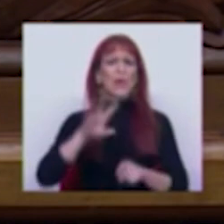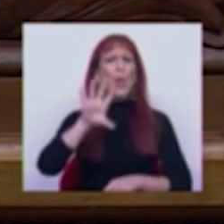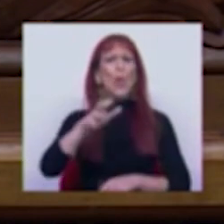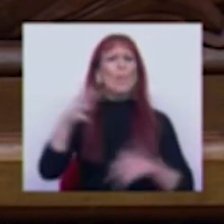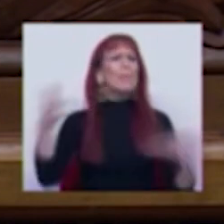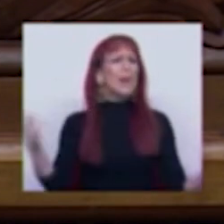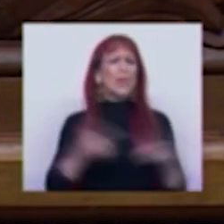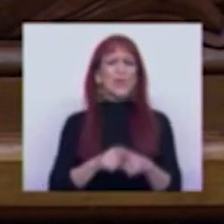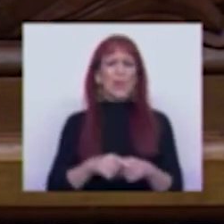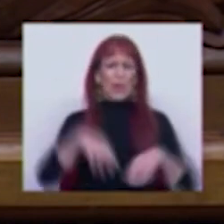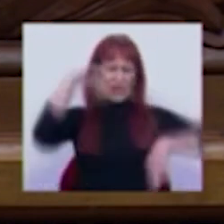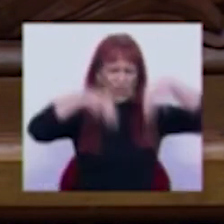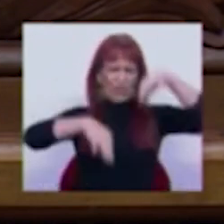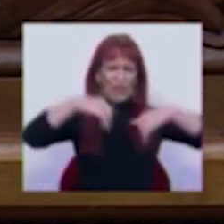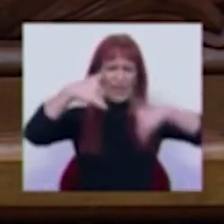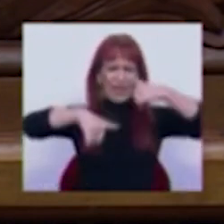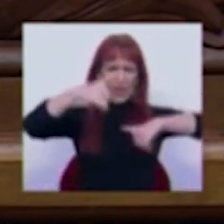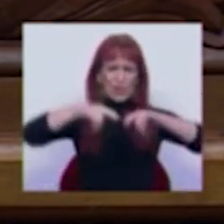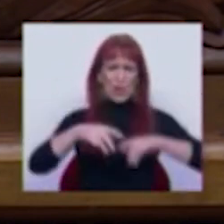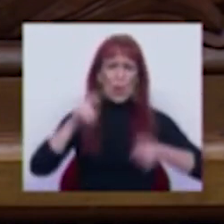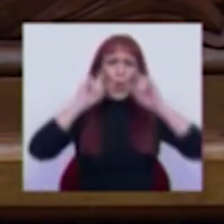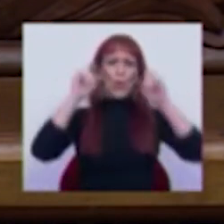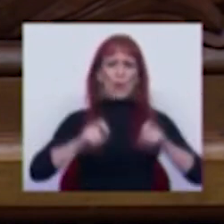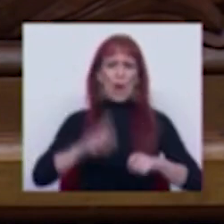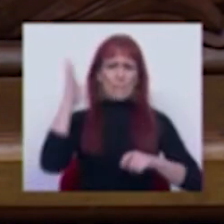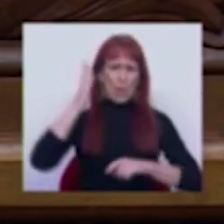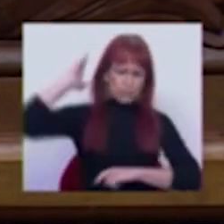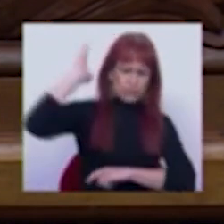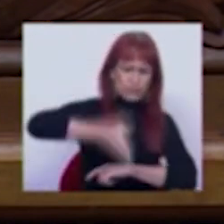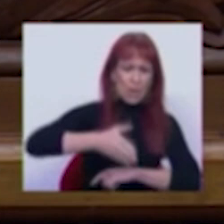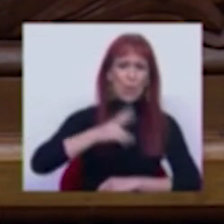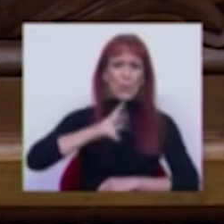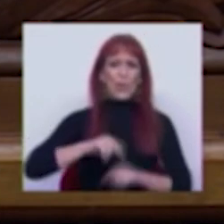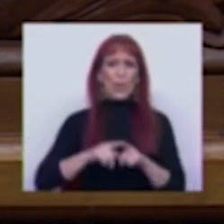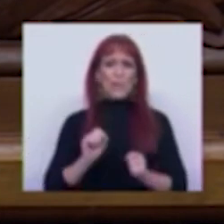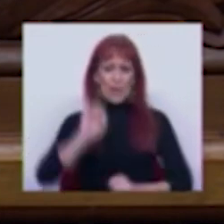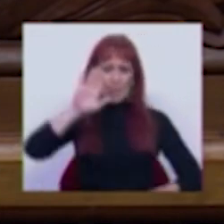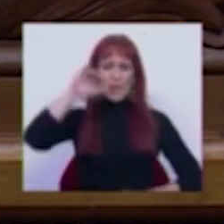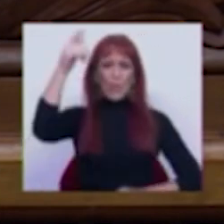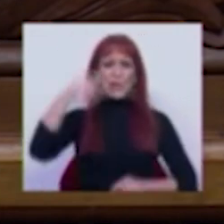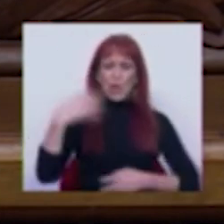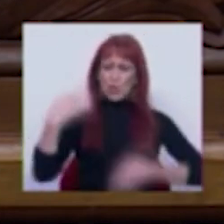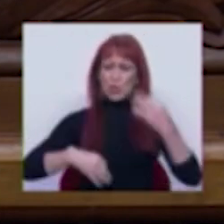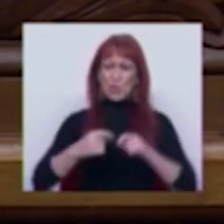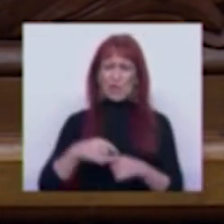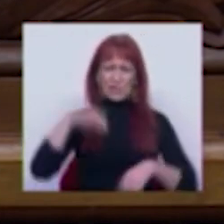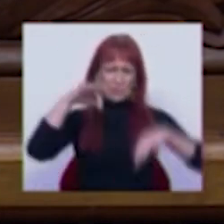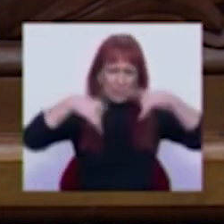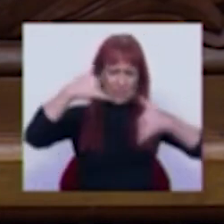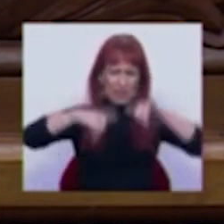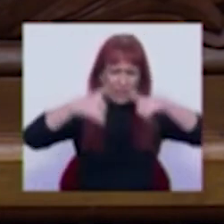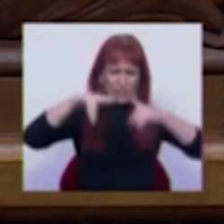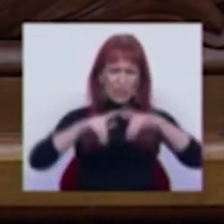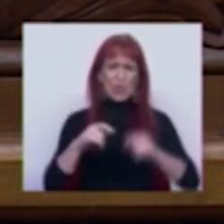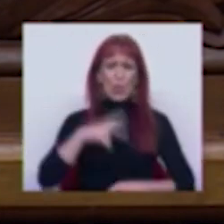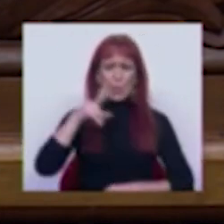país fantoche, controlado por uma mão cerrada. Portugal tinha, em primeiro lugar, uma justiça fantoche.